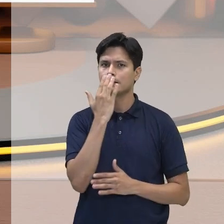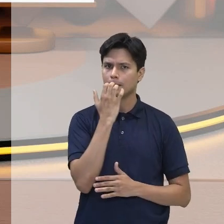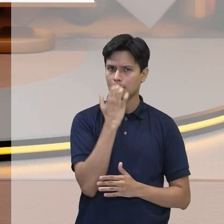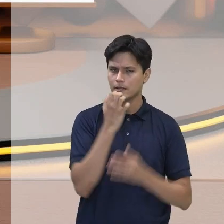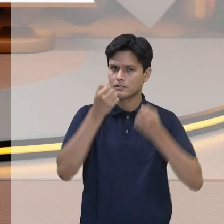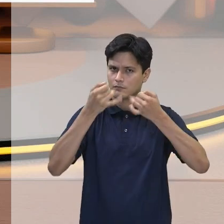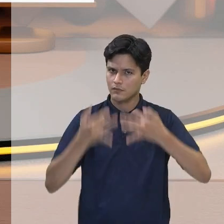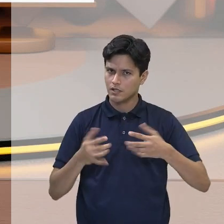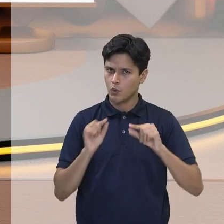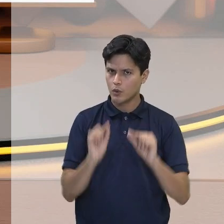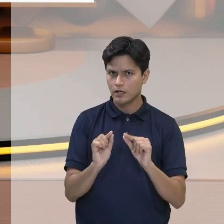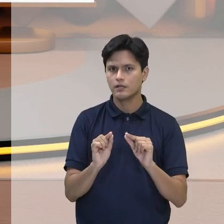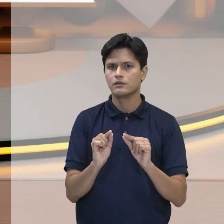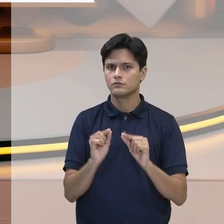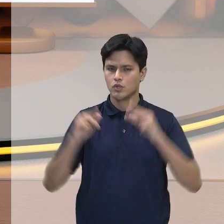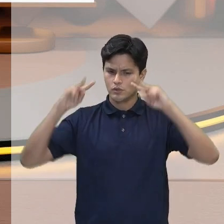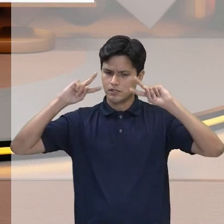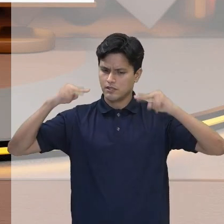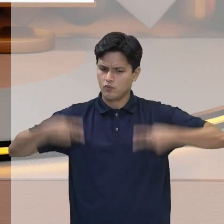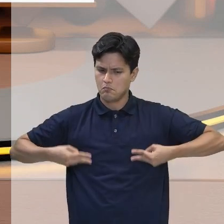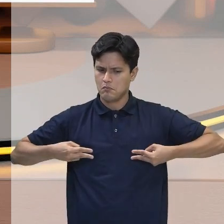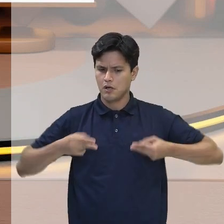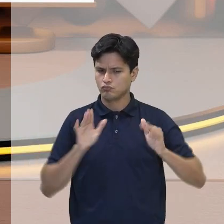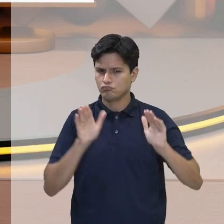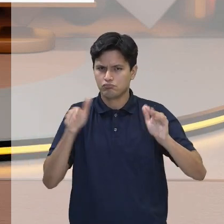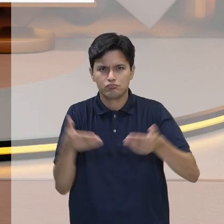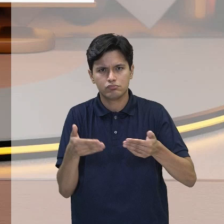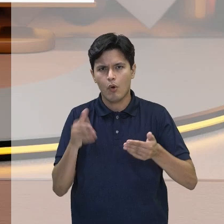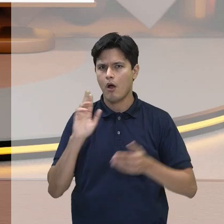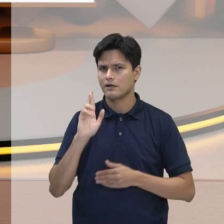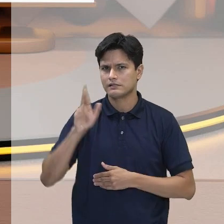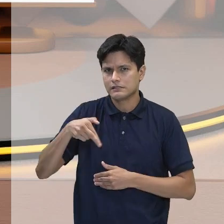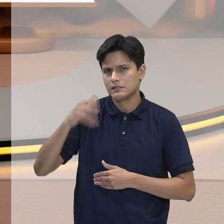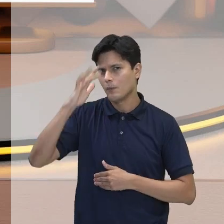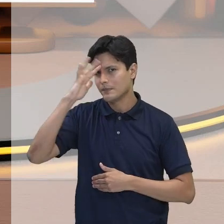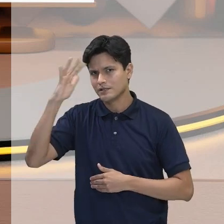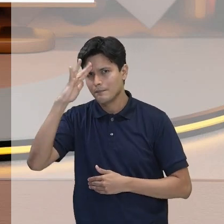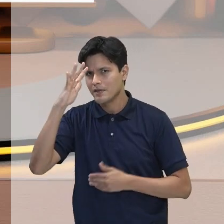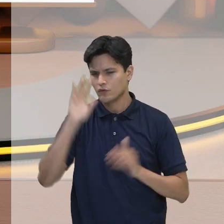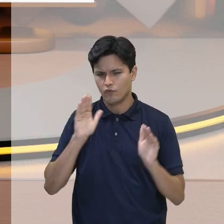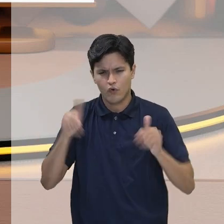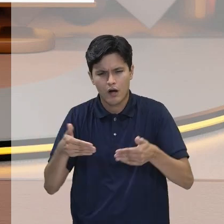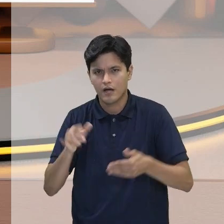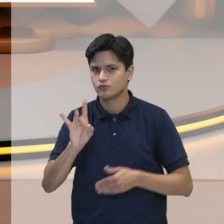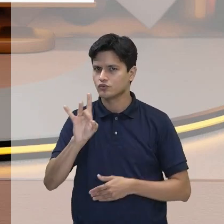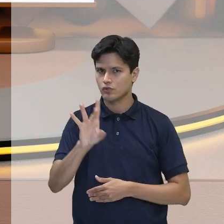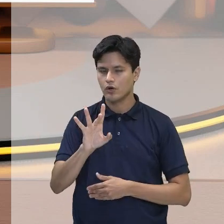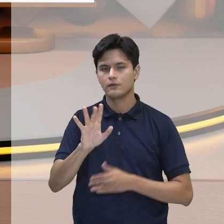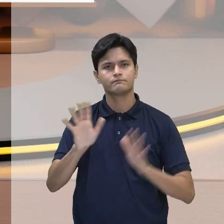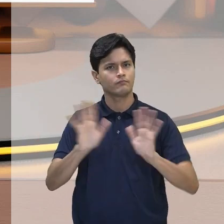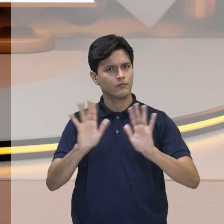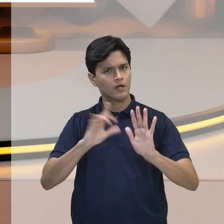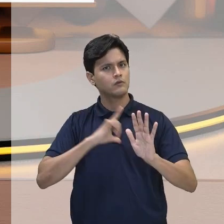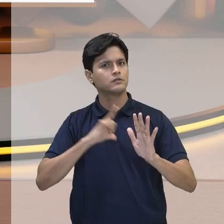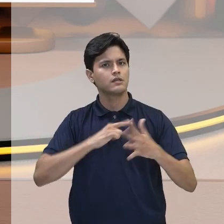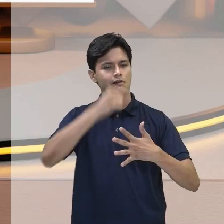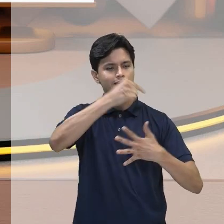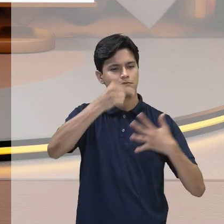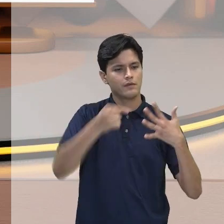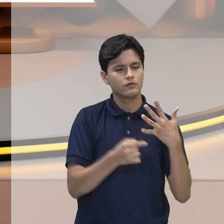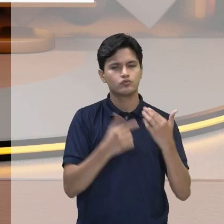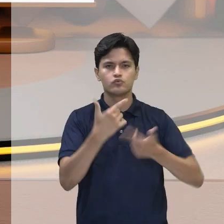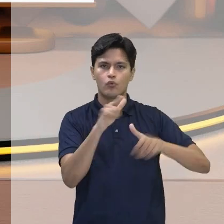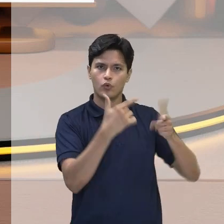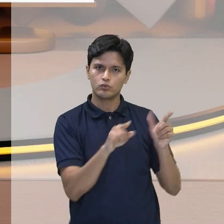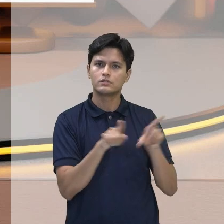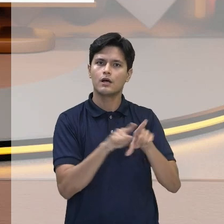pensamento. Existem outros aspectos da nossa existência que são fundamentais. Olha aí, Nietzsche ele não